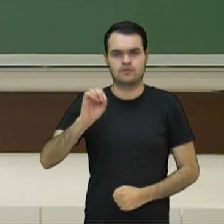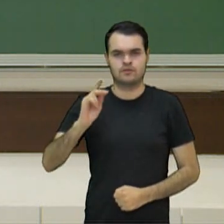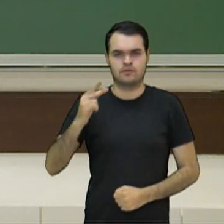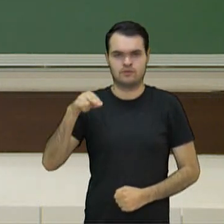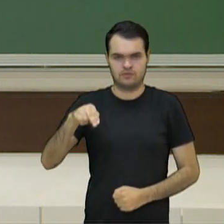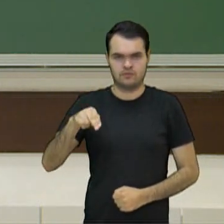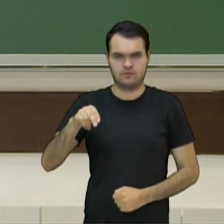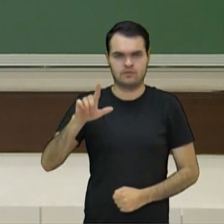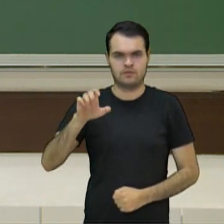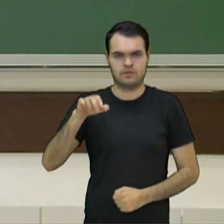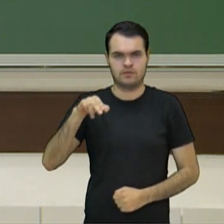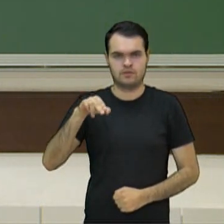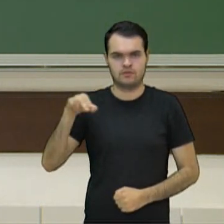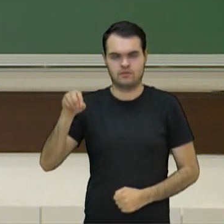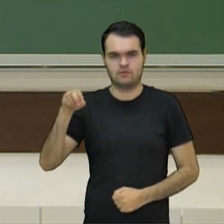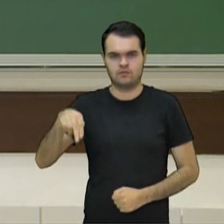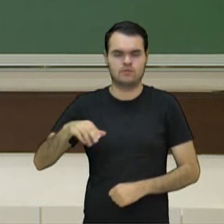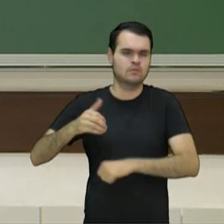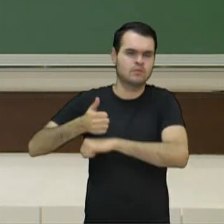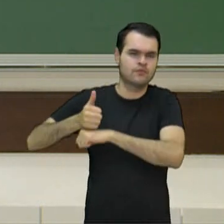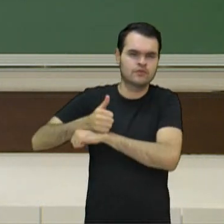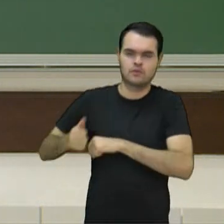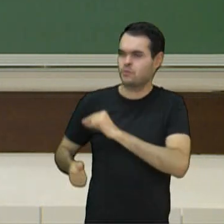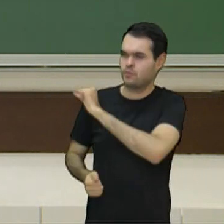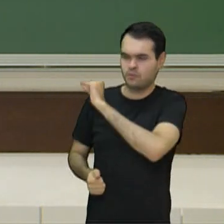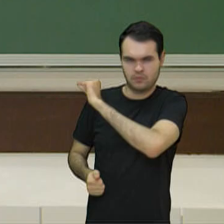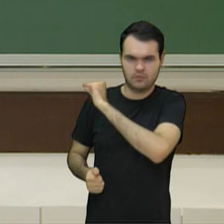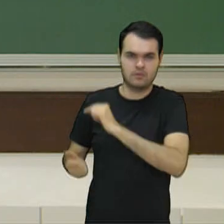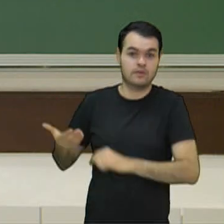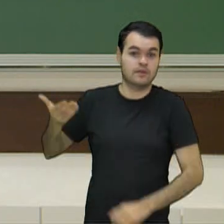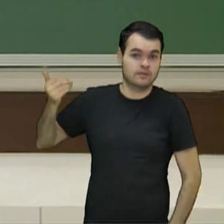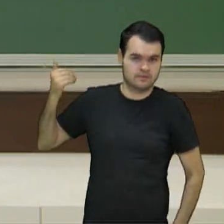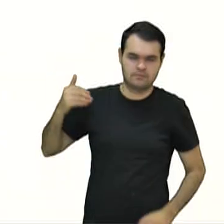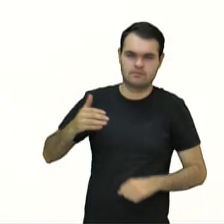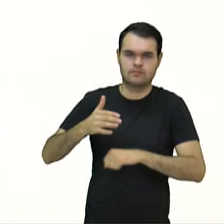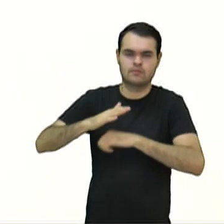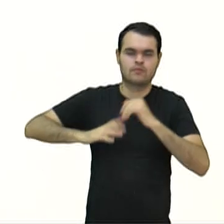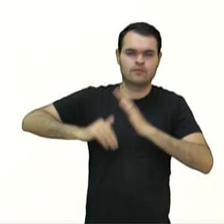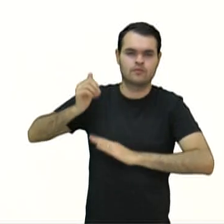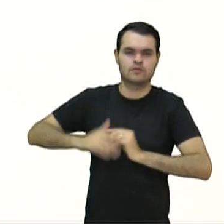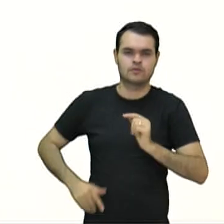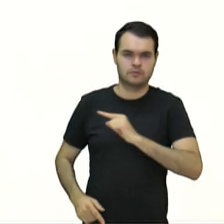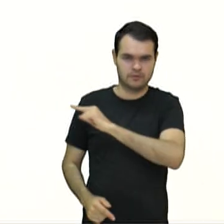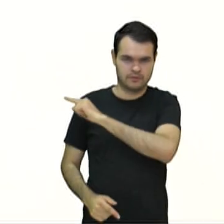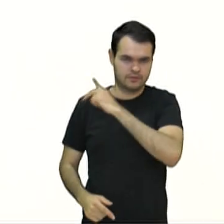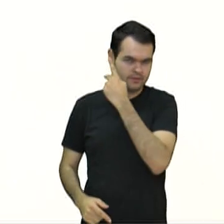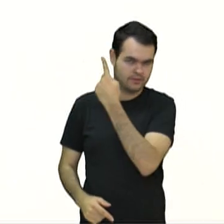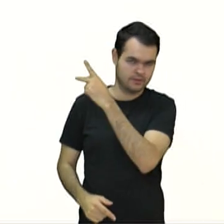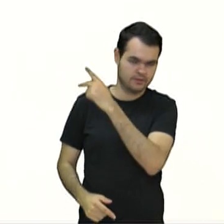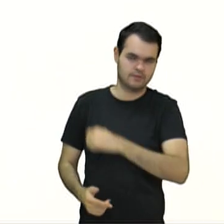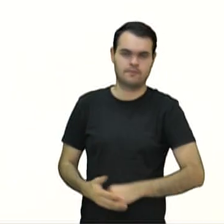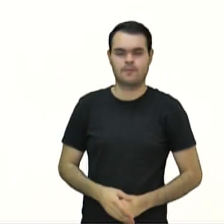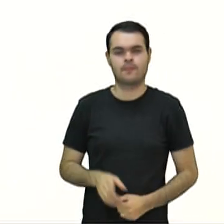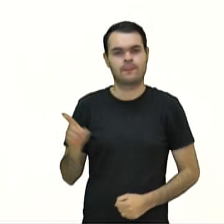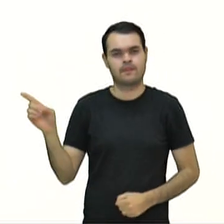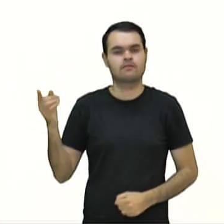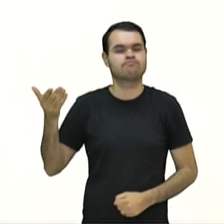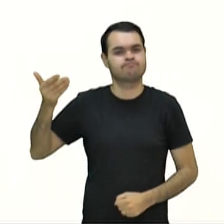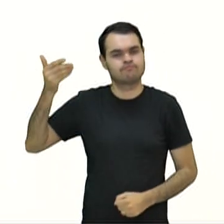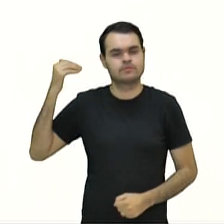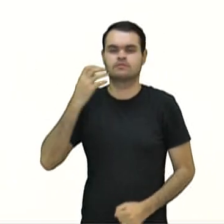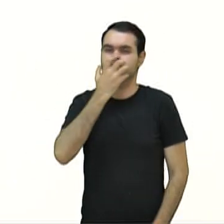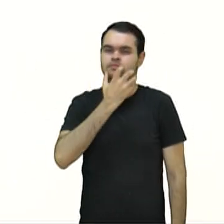Lennon. What's his occupation? Qual era a ocupação dele? Ele era um